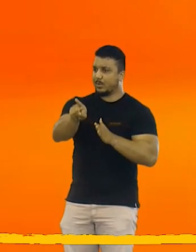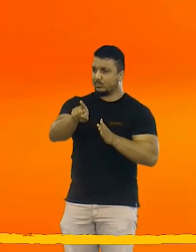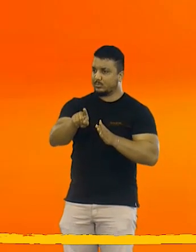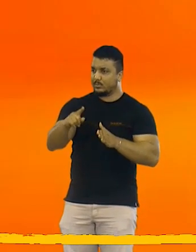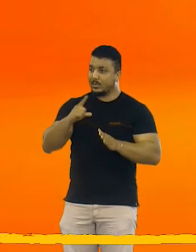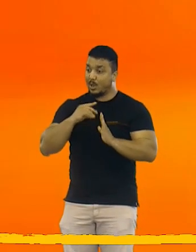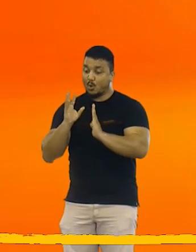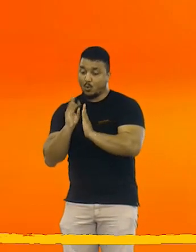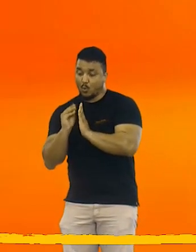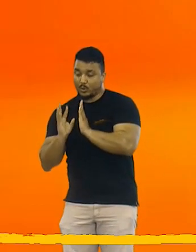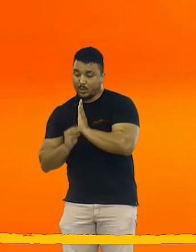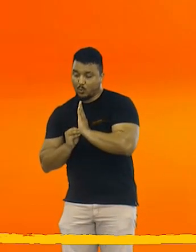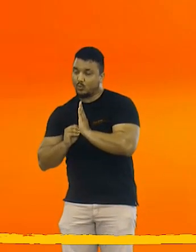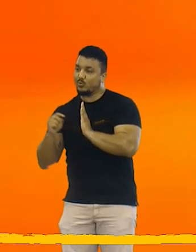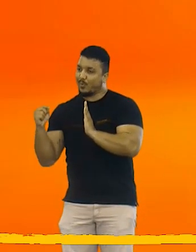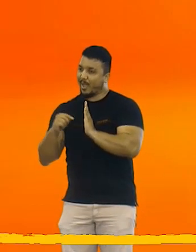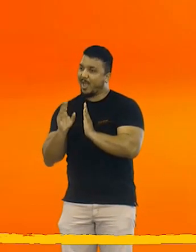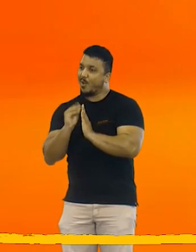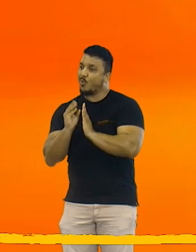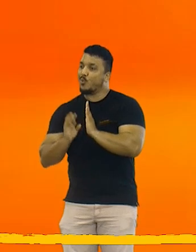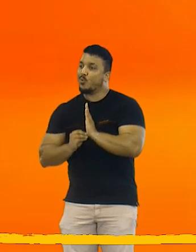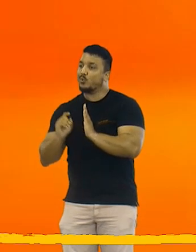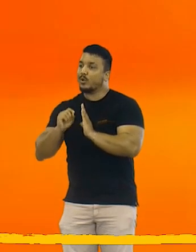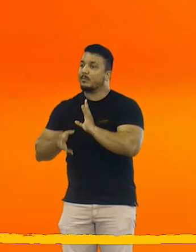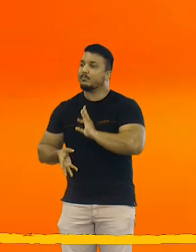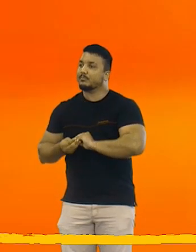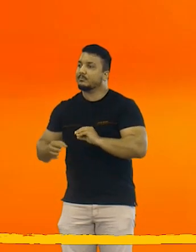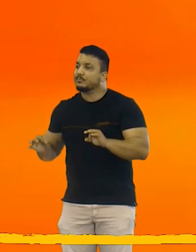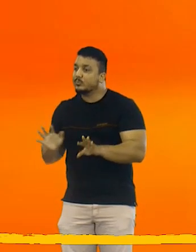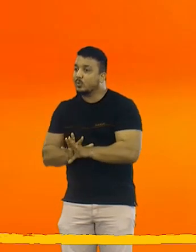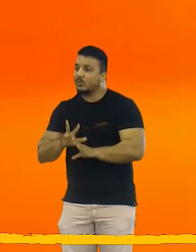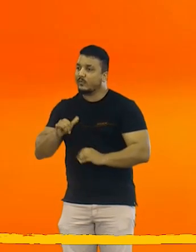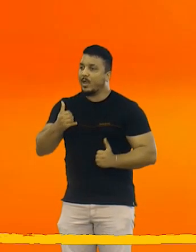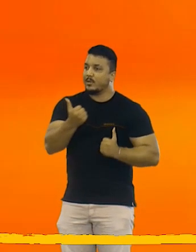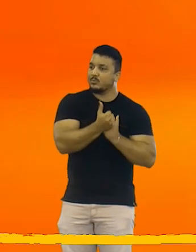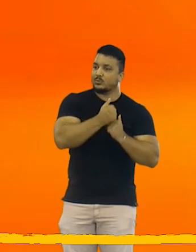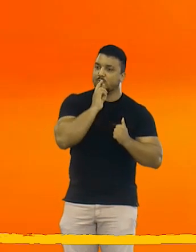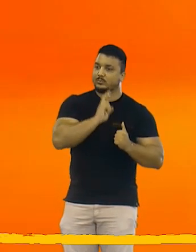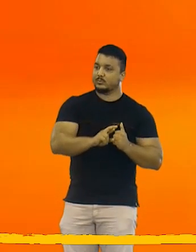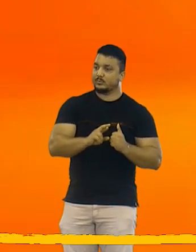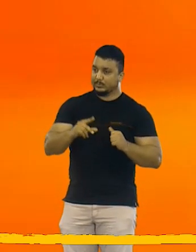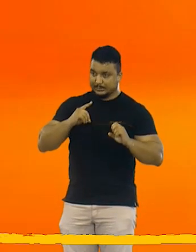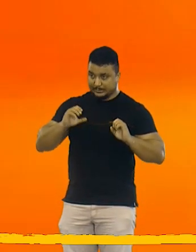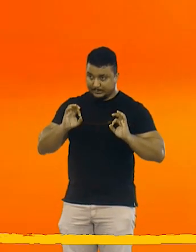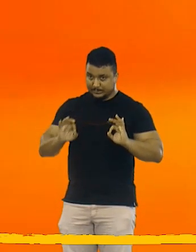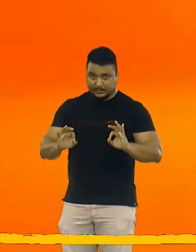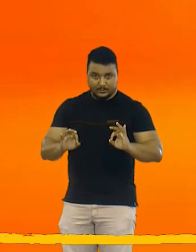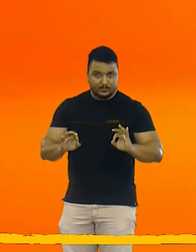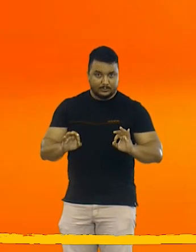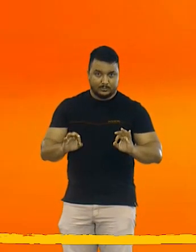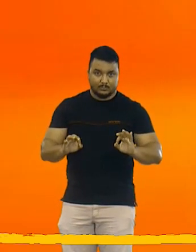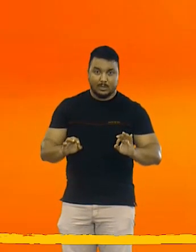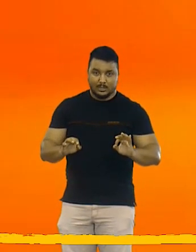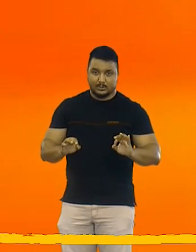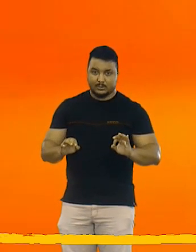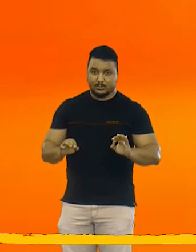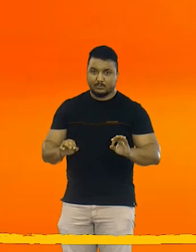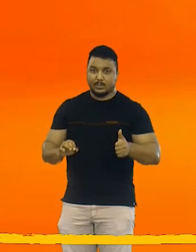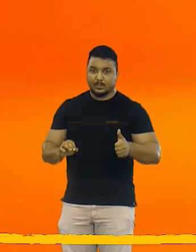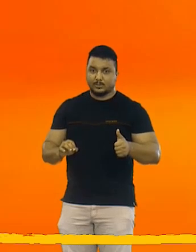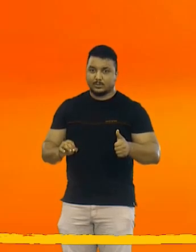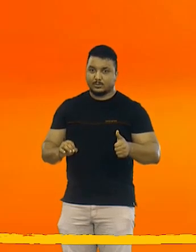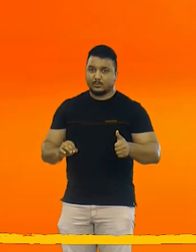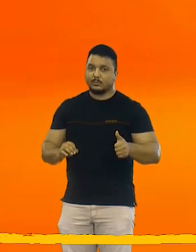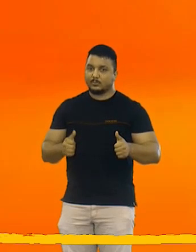pega o conteúdo que o professor colocou, né, sintetizou e a gente vai para o suporte. E a partir do suporte a gente faz a resolução dela. Beleza? E